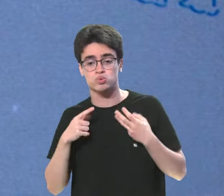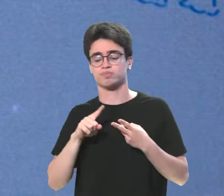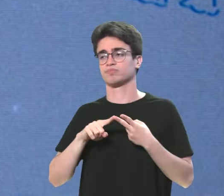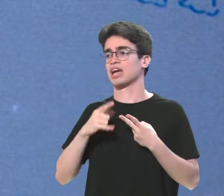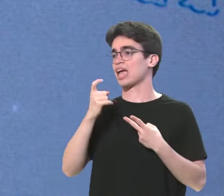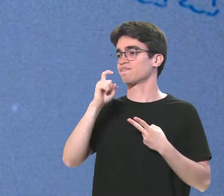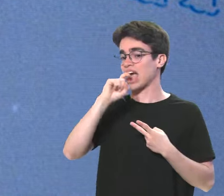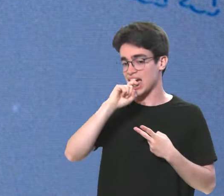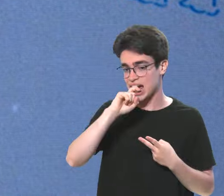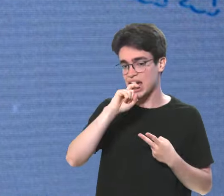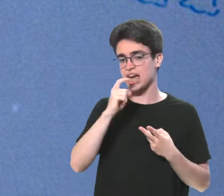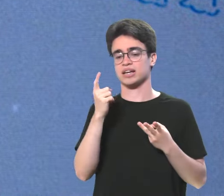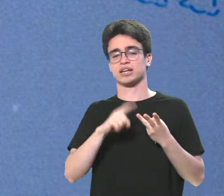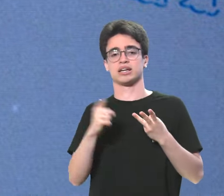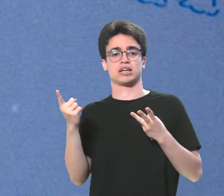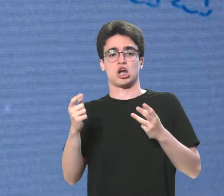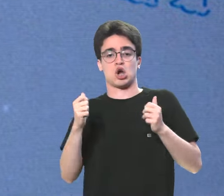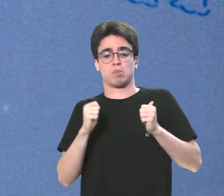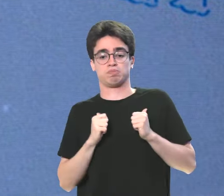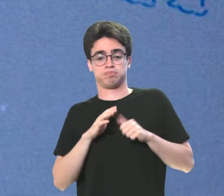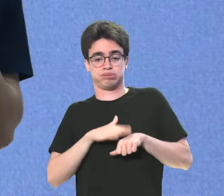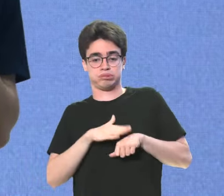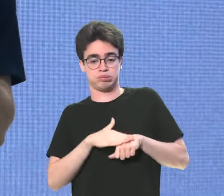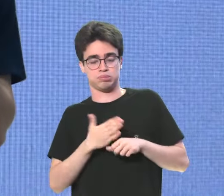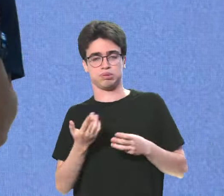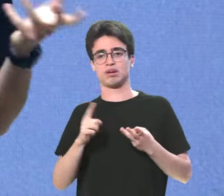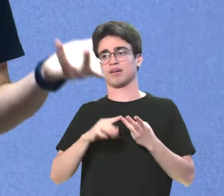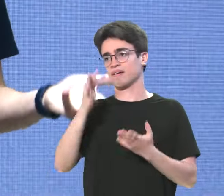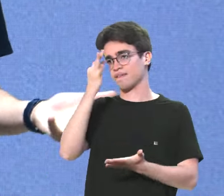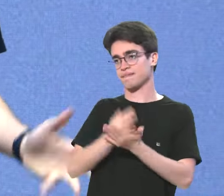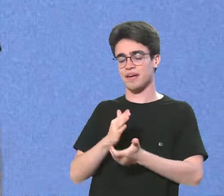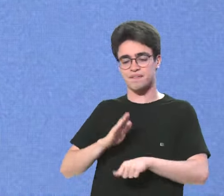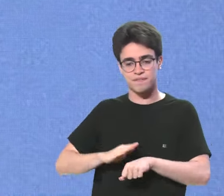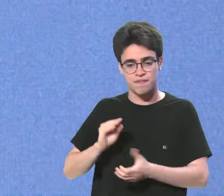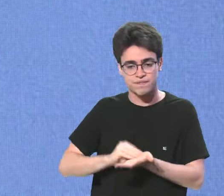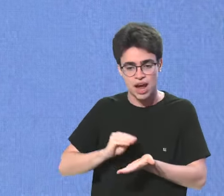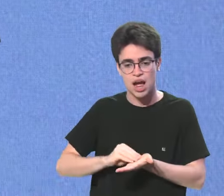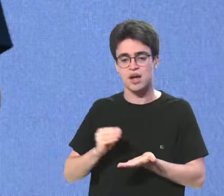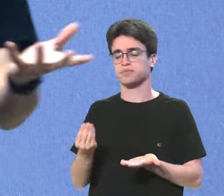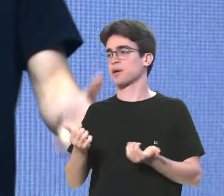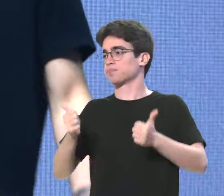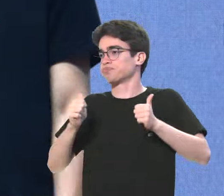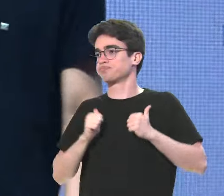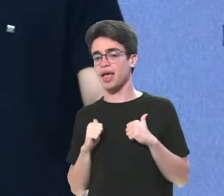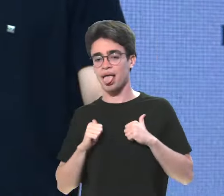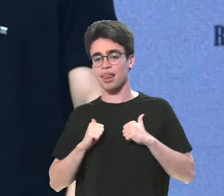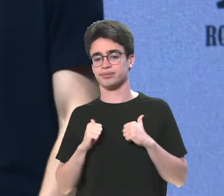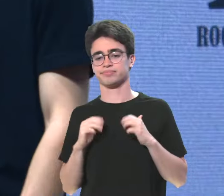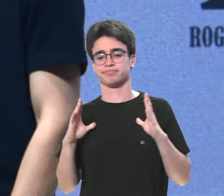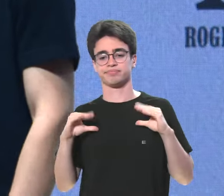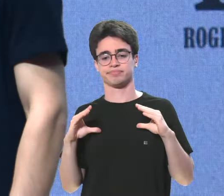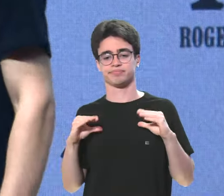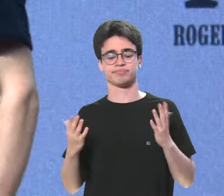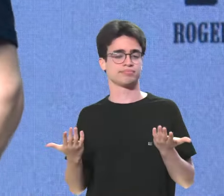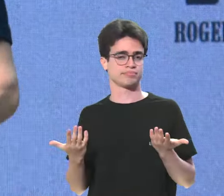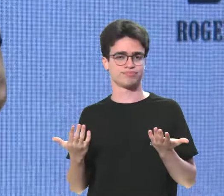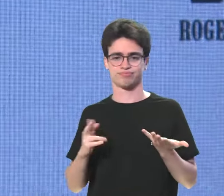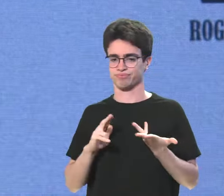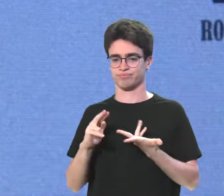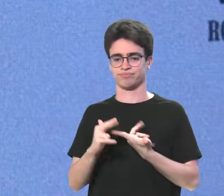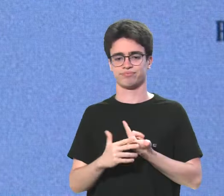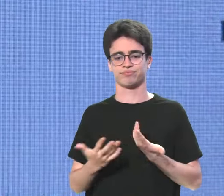inveja egoísmo falta de fé comodismo tantas coisas